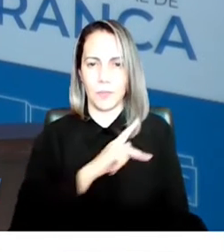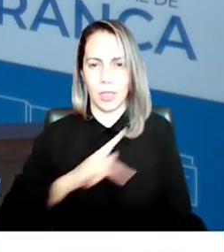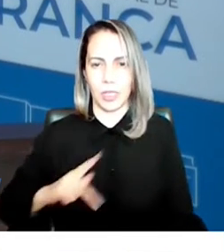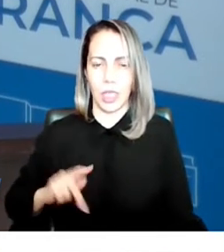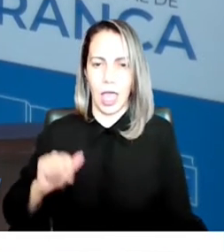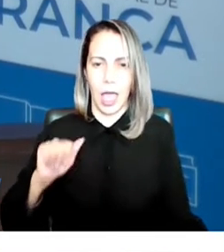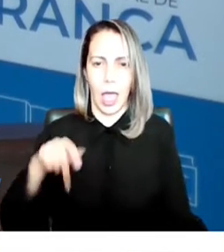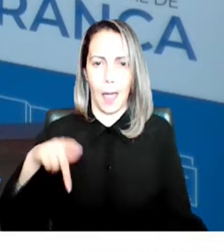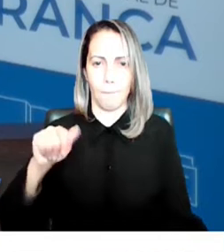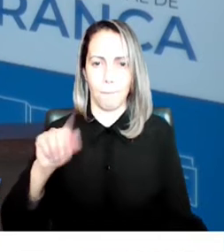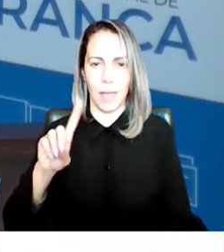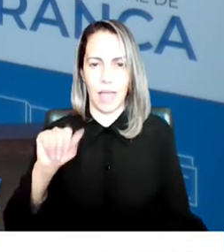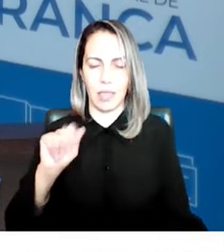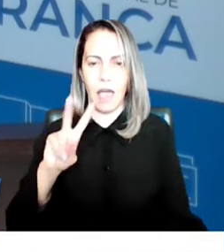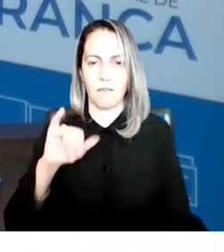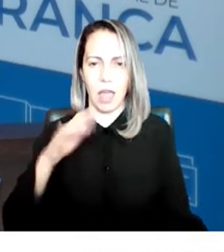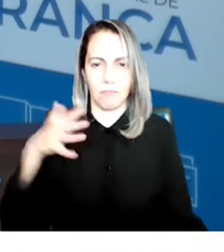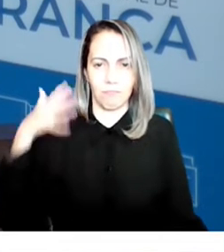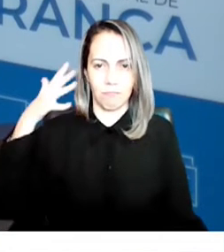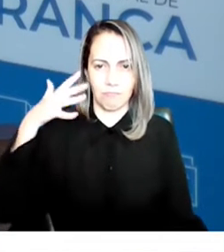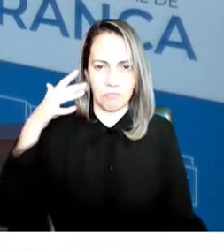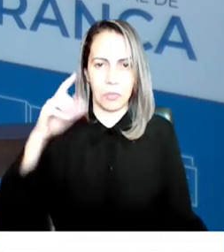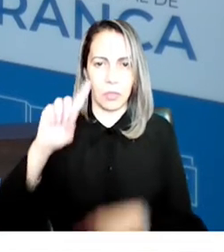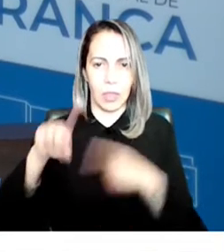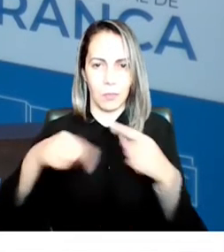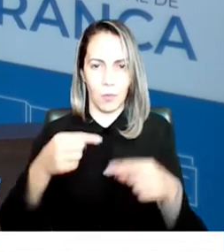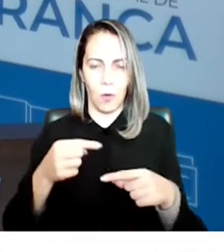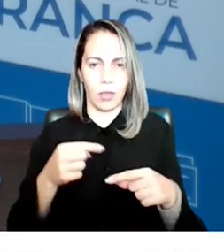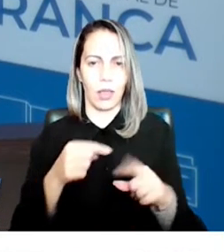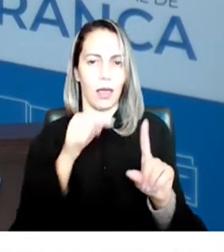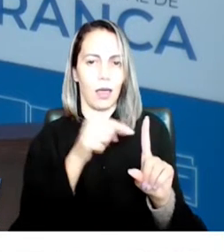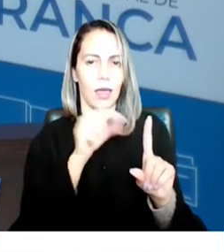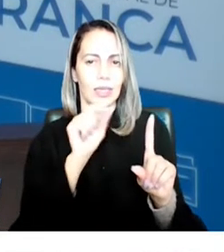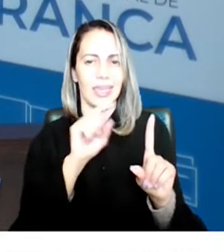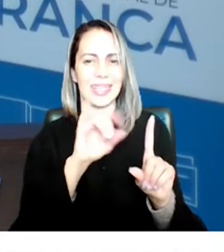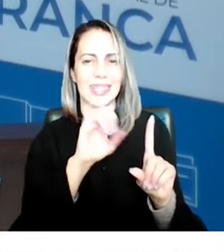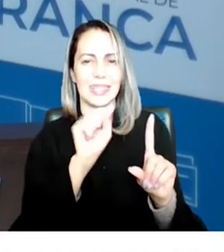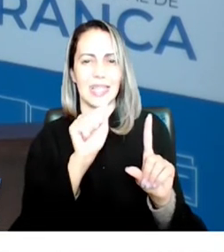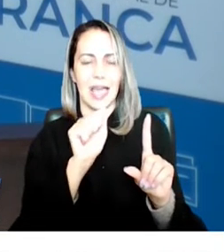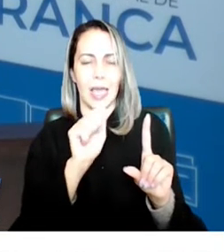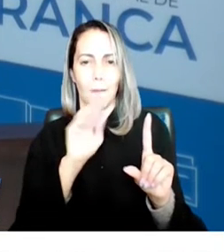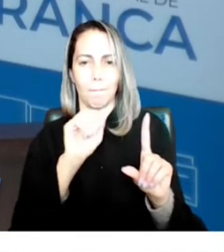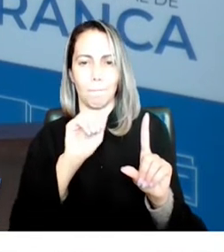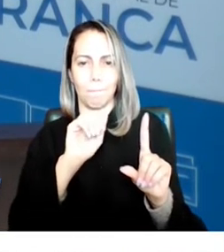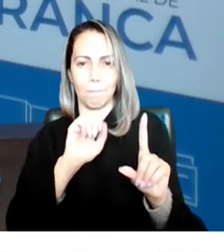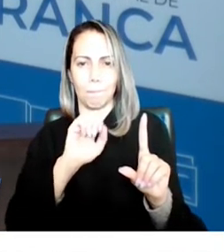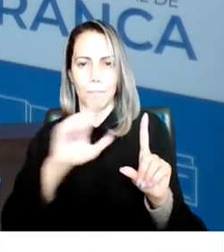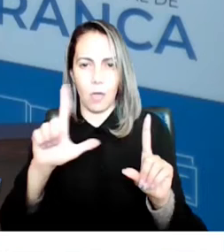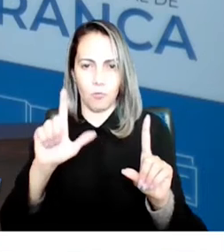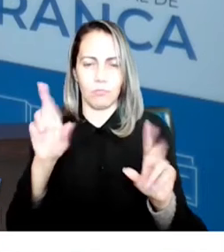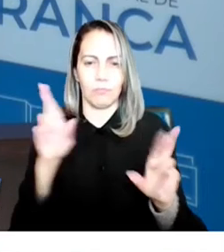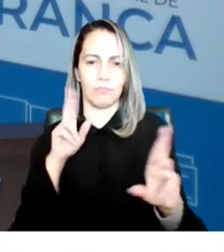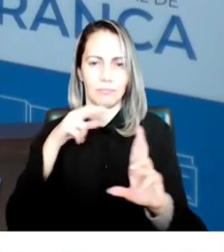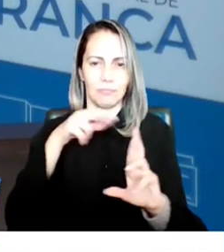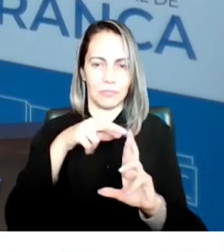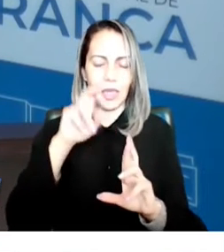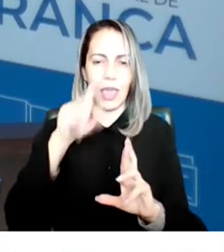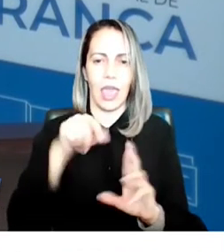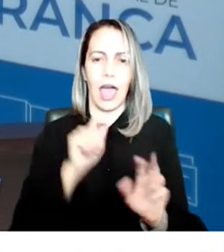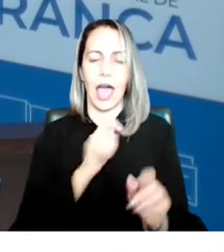pouco, através da Isabel, que é a Associação de Pais e Amigos dos Deficientes Auditivos.